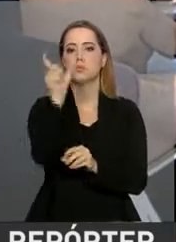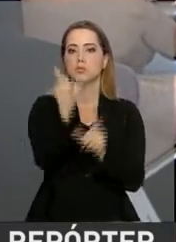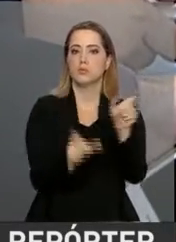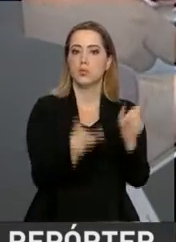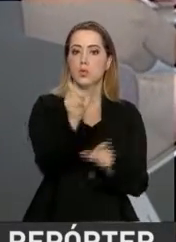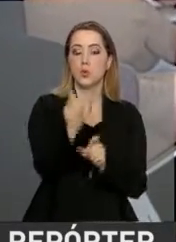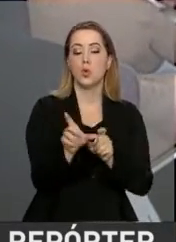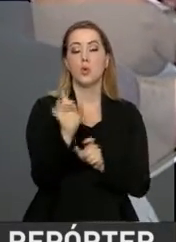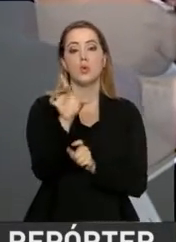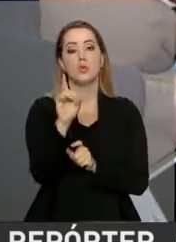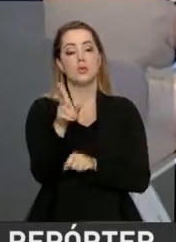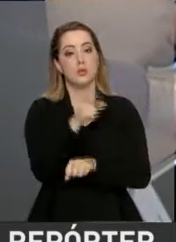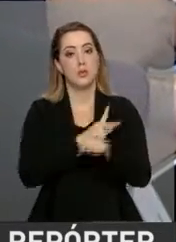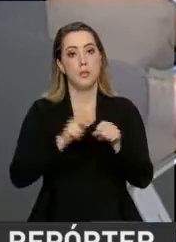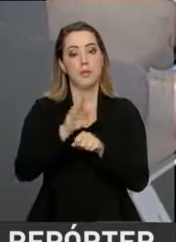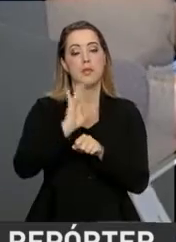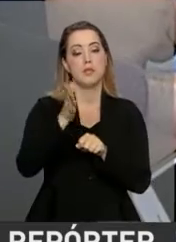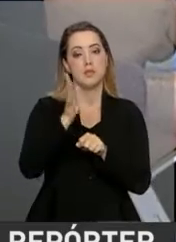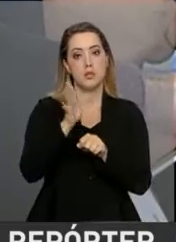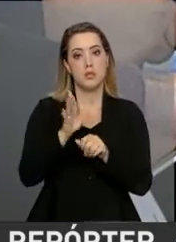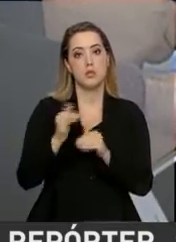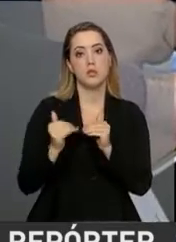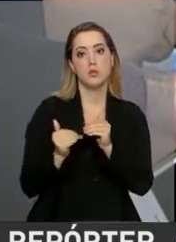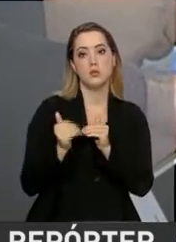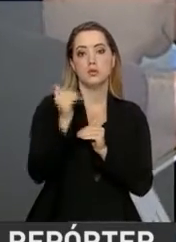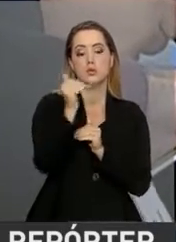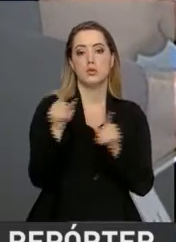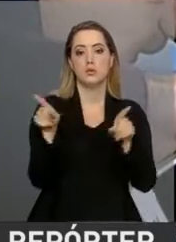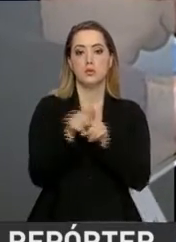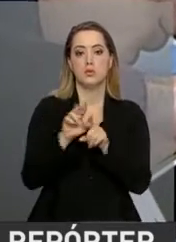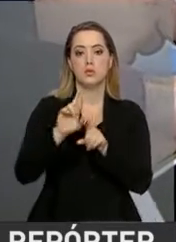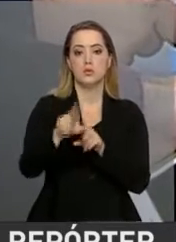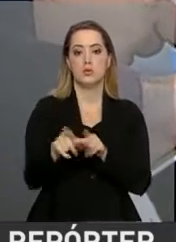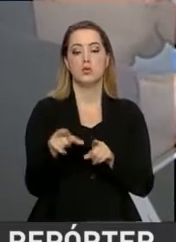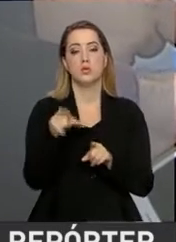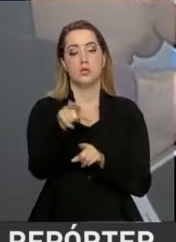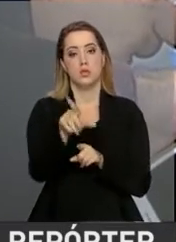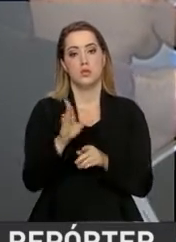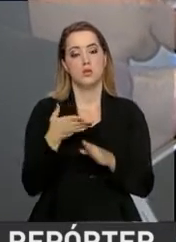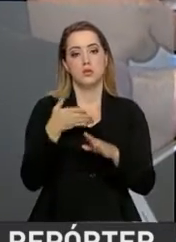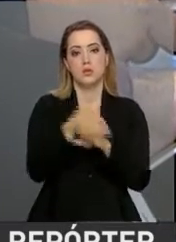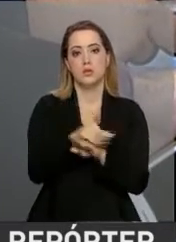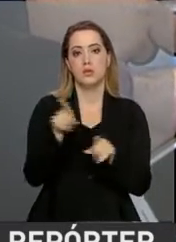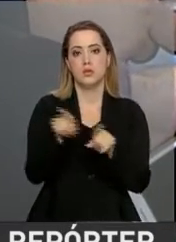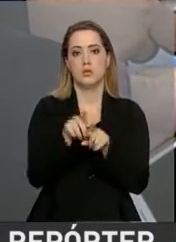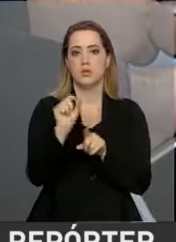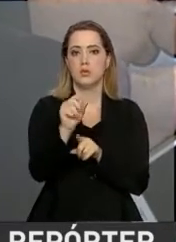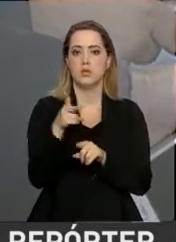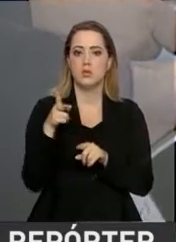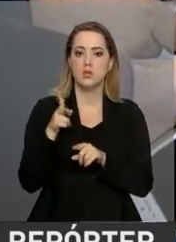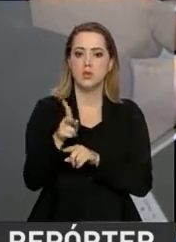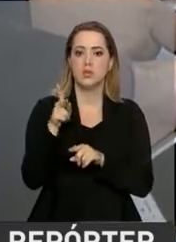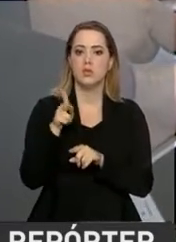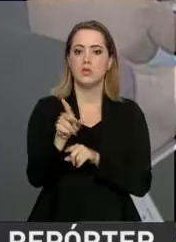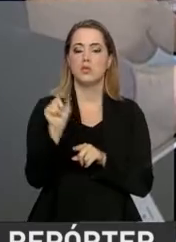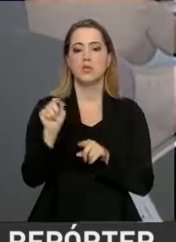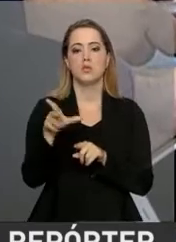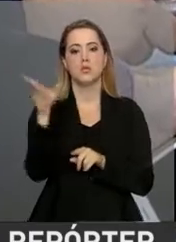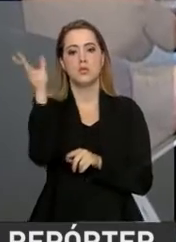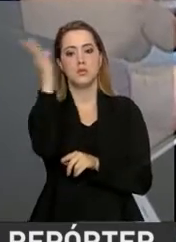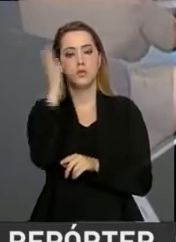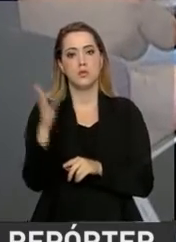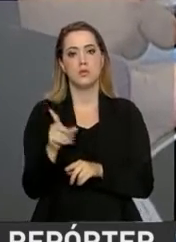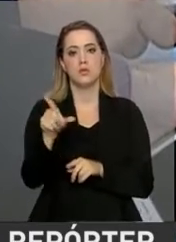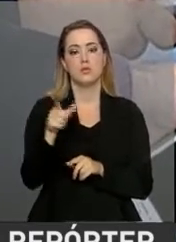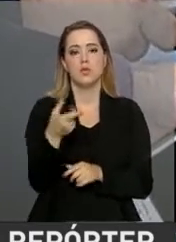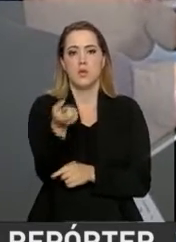de alta renda já incorporaram essa droga. E sempre que o Brasil